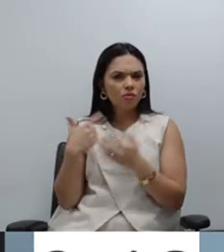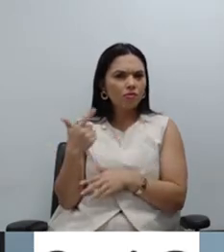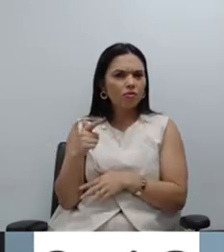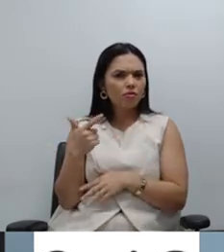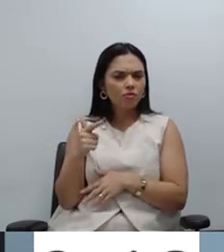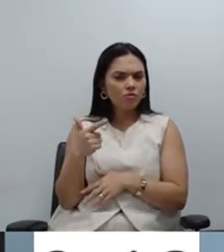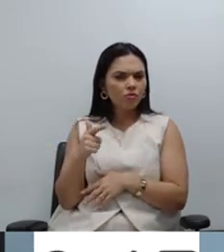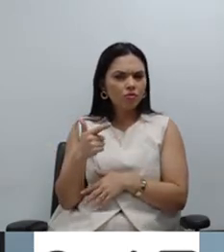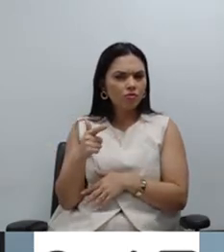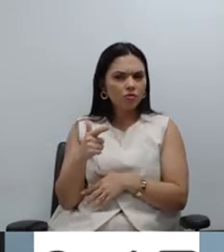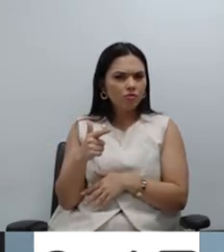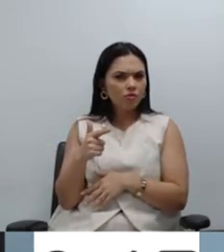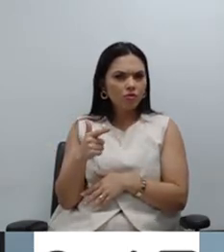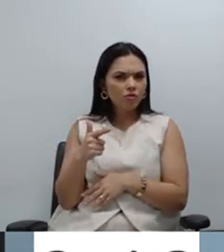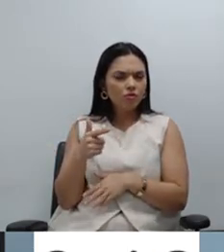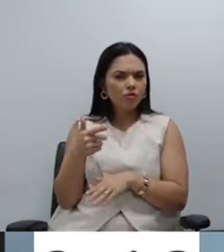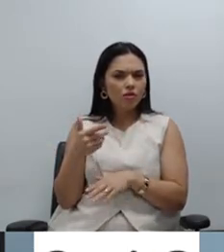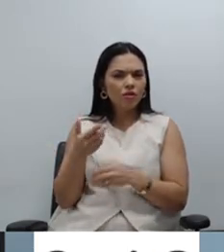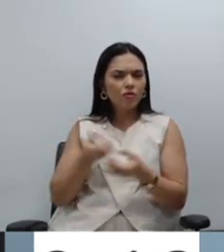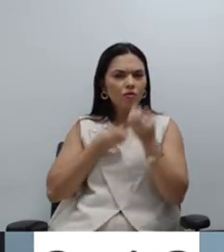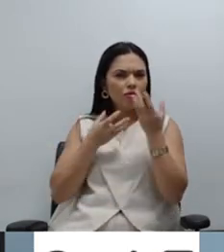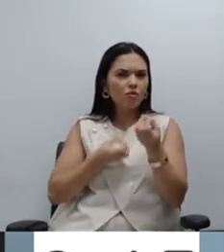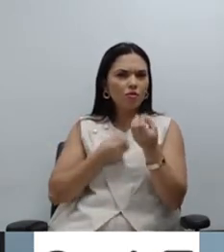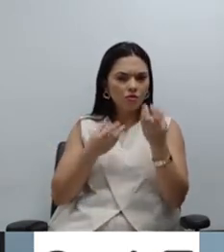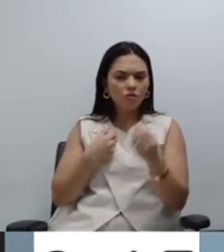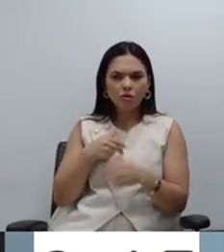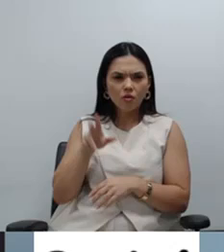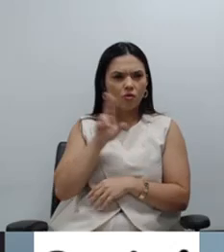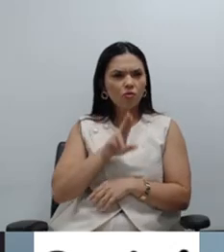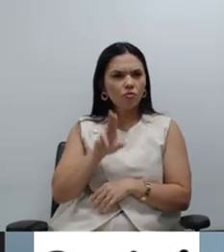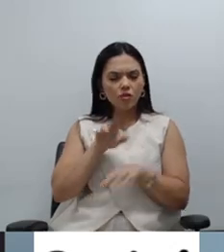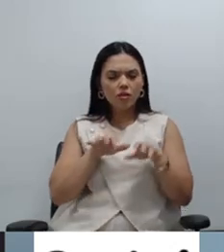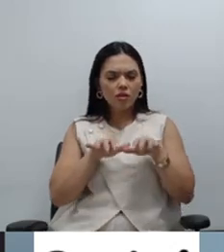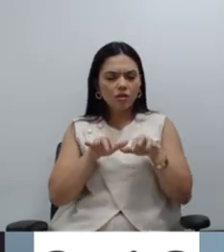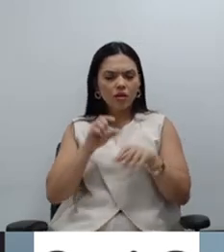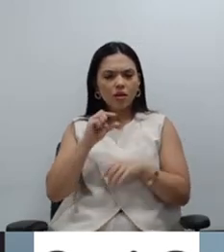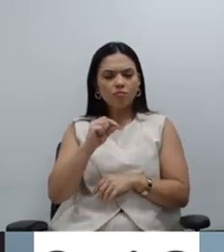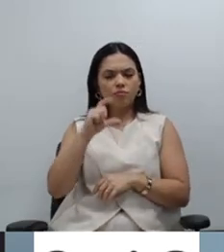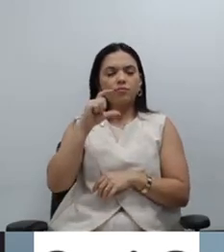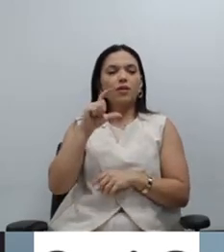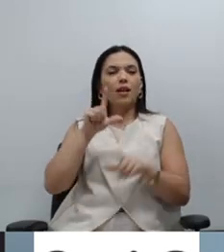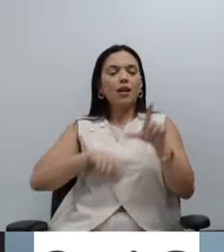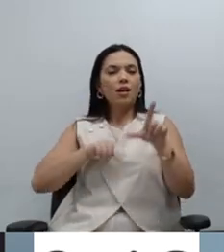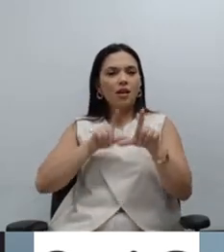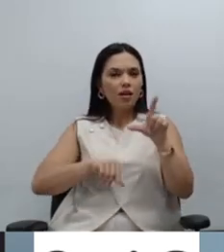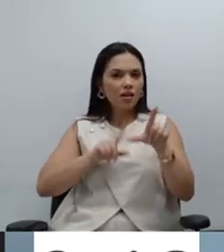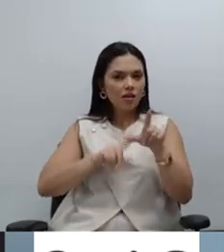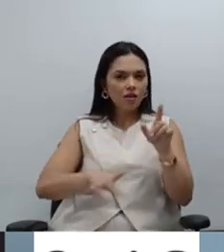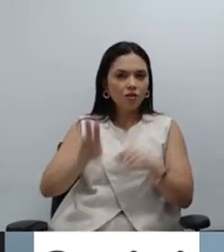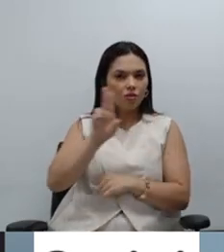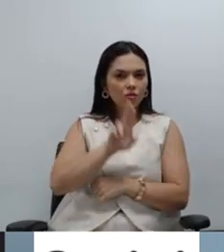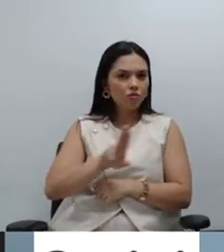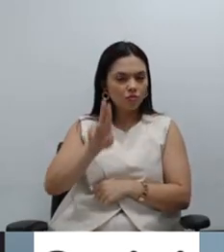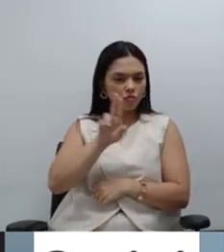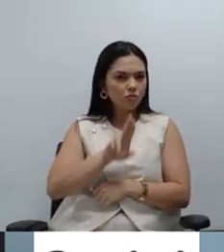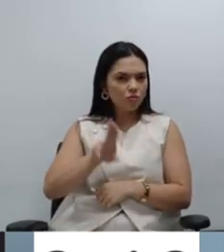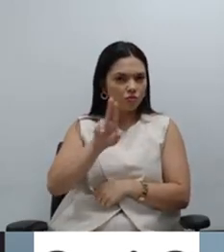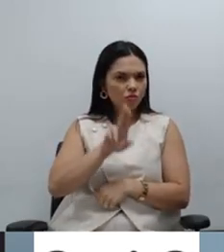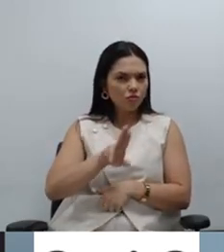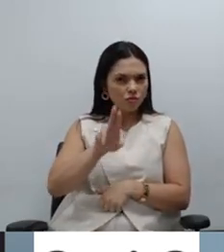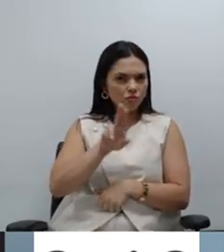tipo de informação, eu não usei caixa alta. Então, assim, o usuário ele não tem